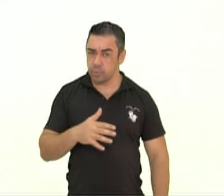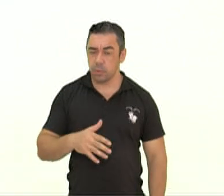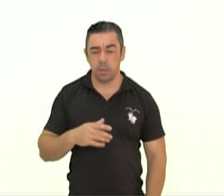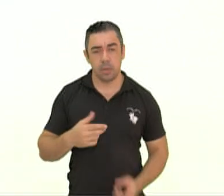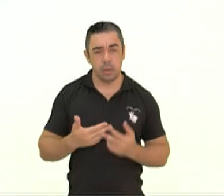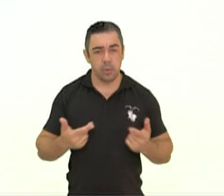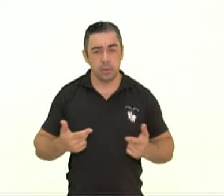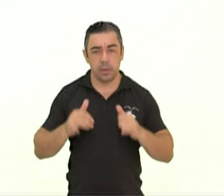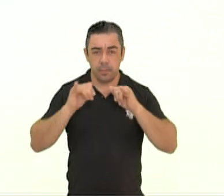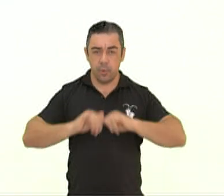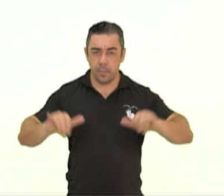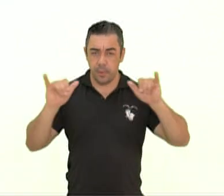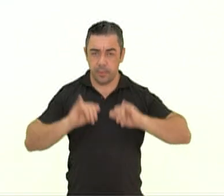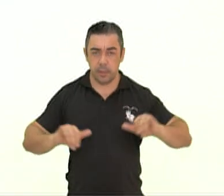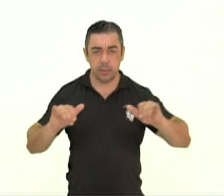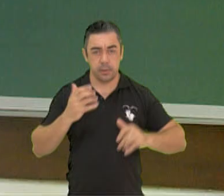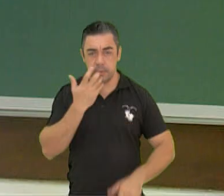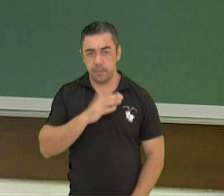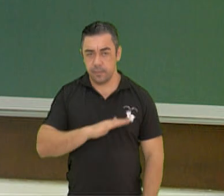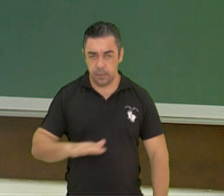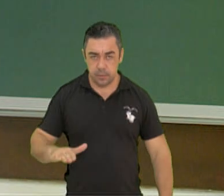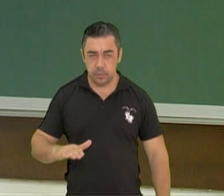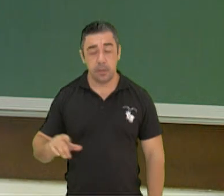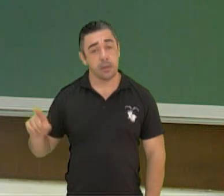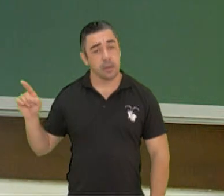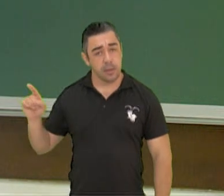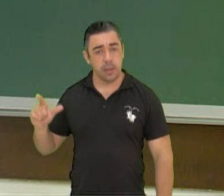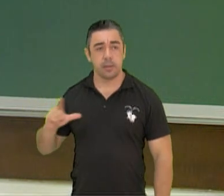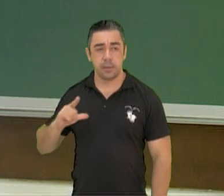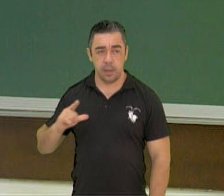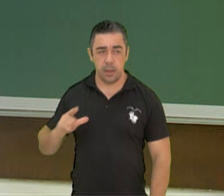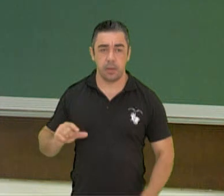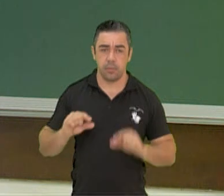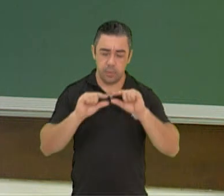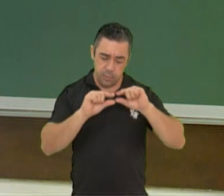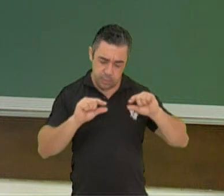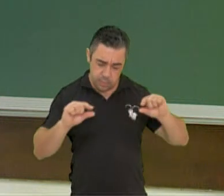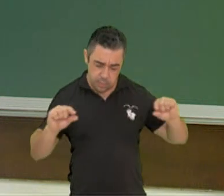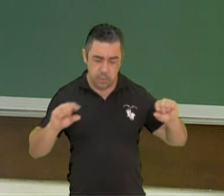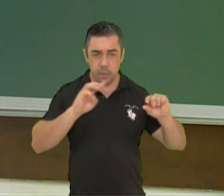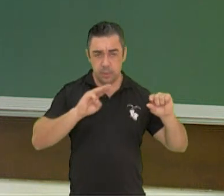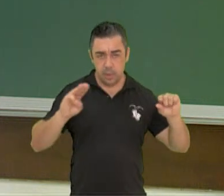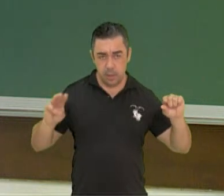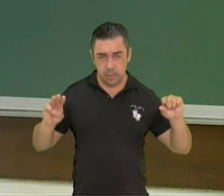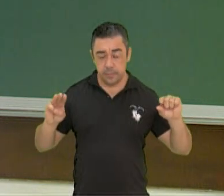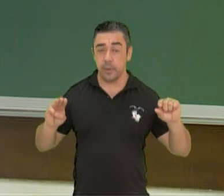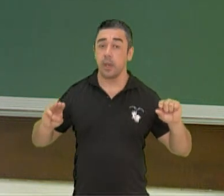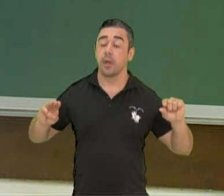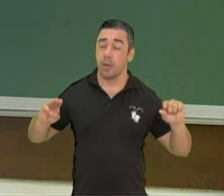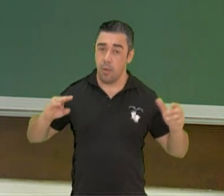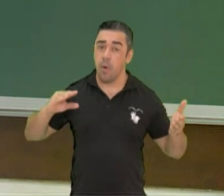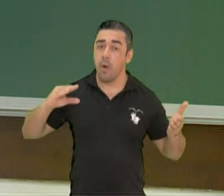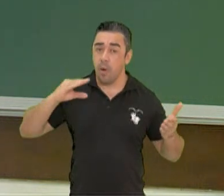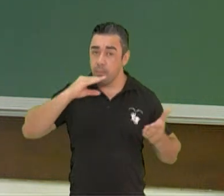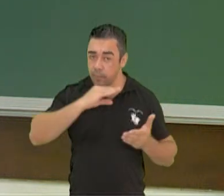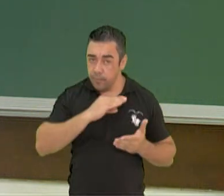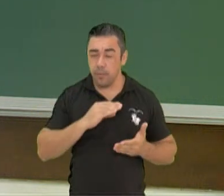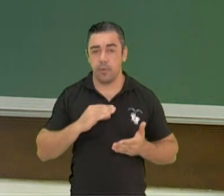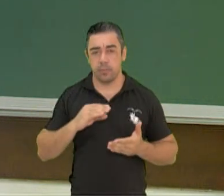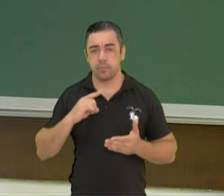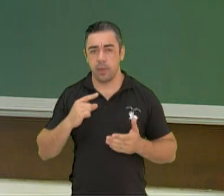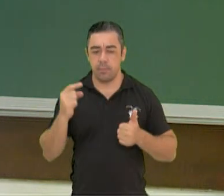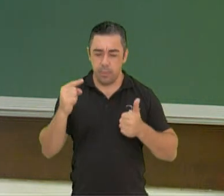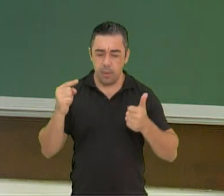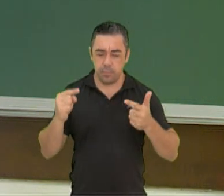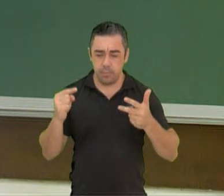peça publicitária infantil. Aí nós temos ali, né, o endereço eletrônico. É claro, colocamos aquelas que